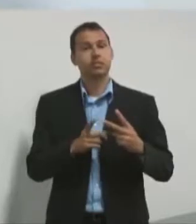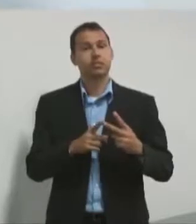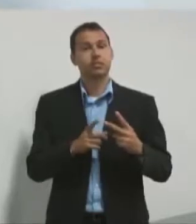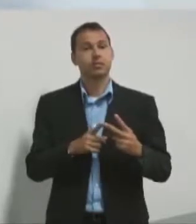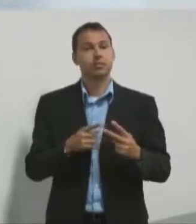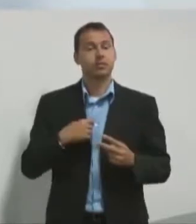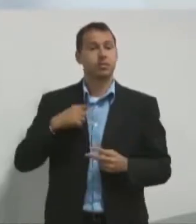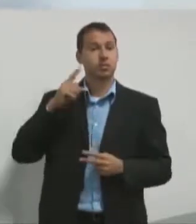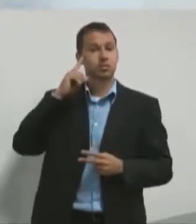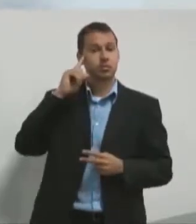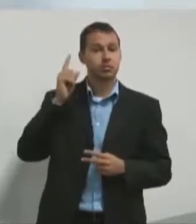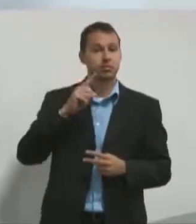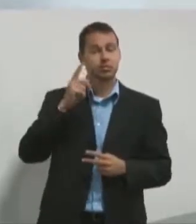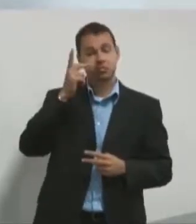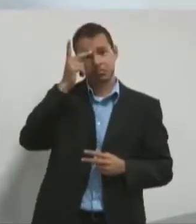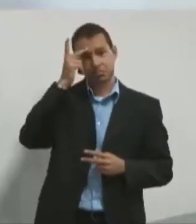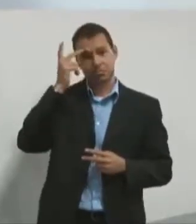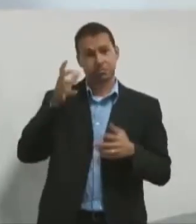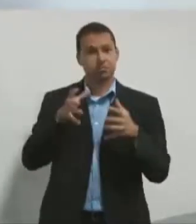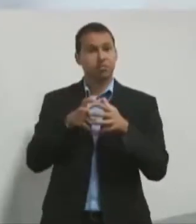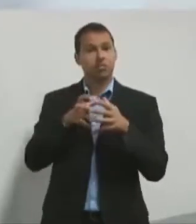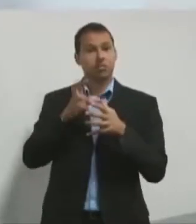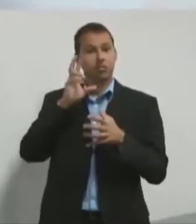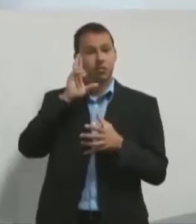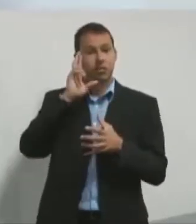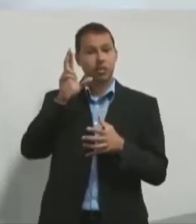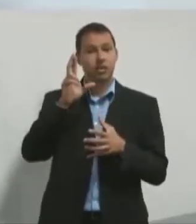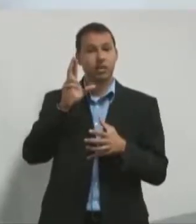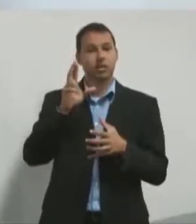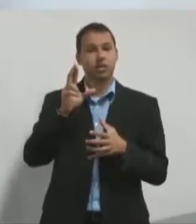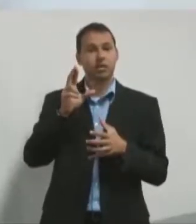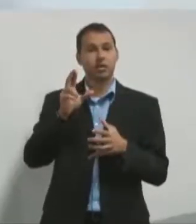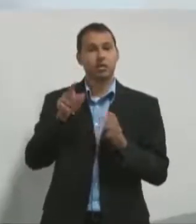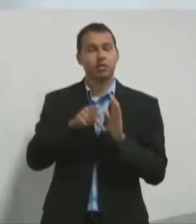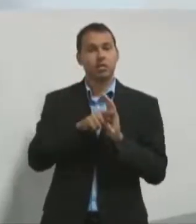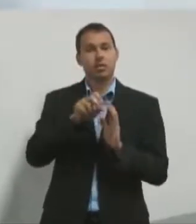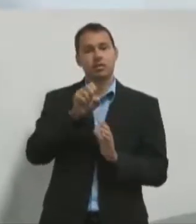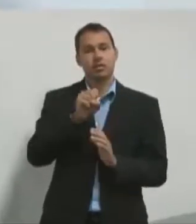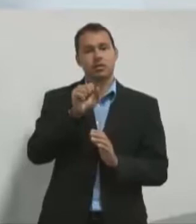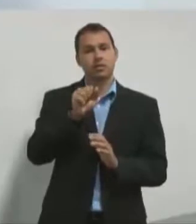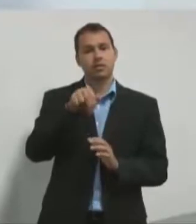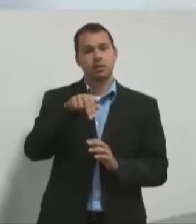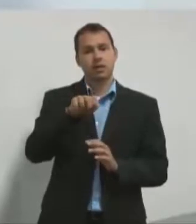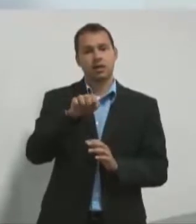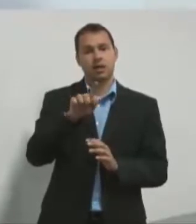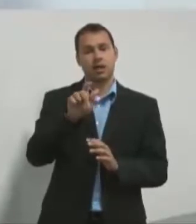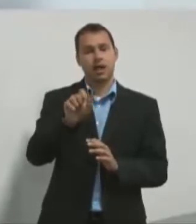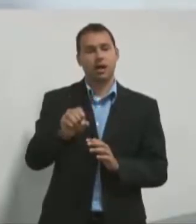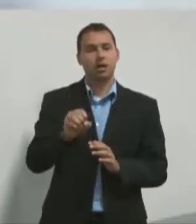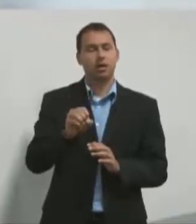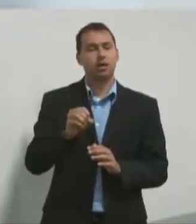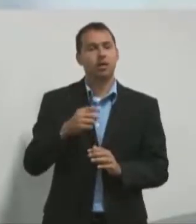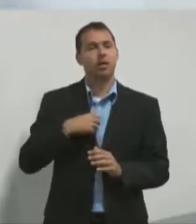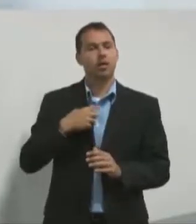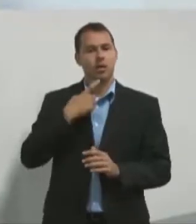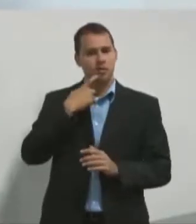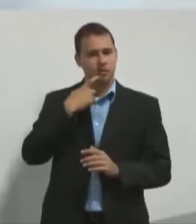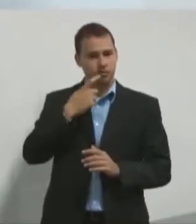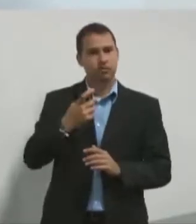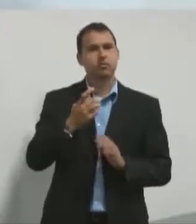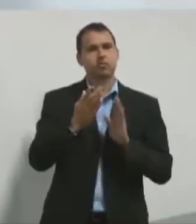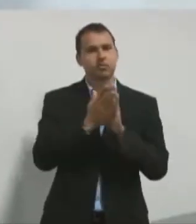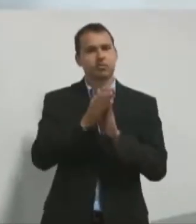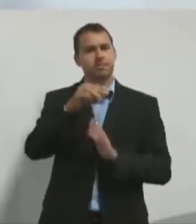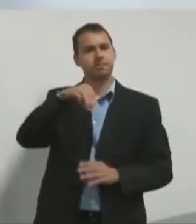está acontecendo com essas empreiteiras que estão fazendo o serviço para Saneago. Eu vou denunciar de novamente. Vou lá no